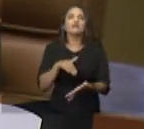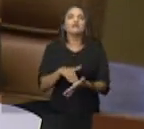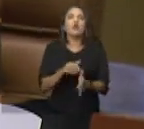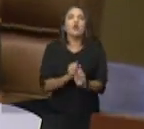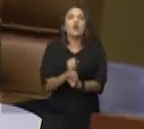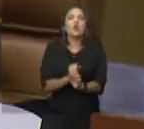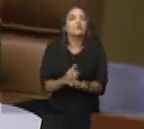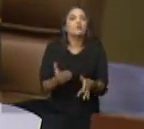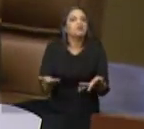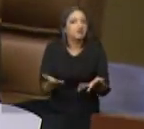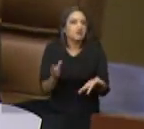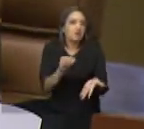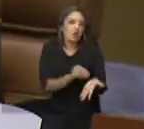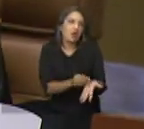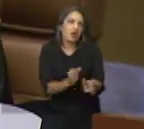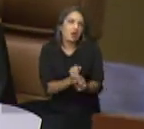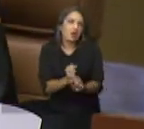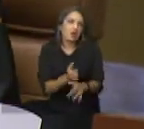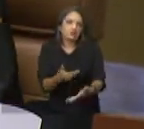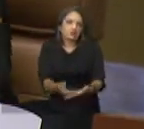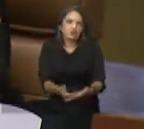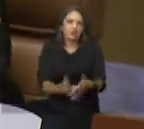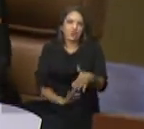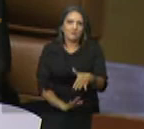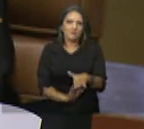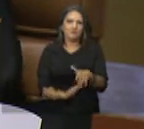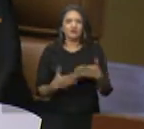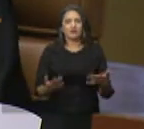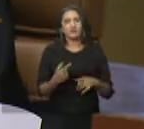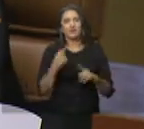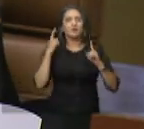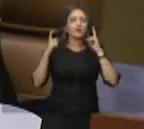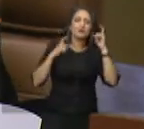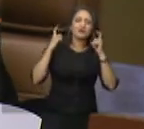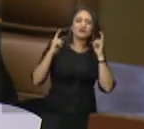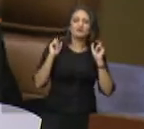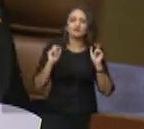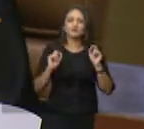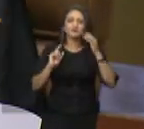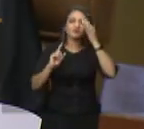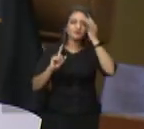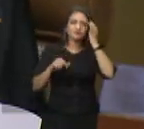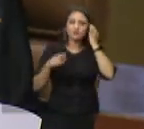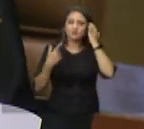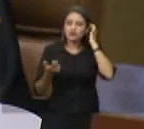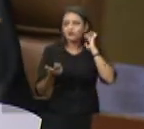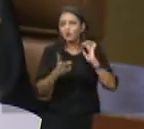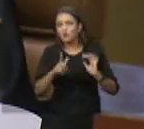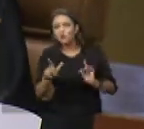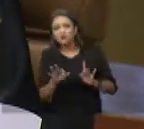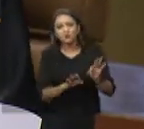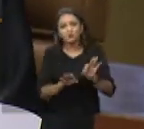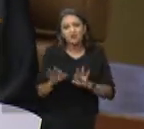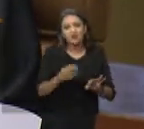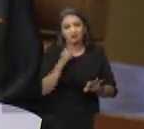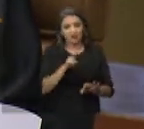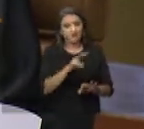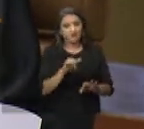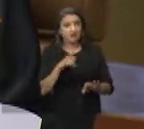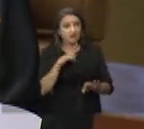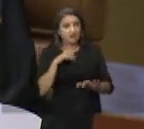Porque você vai deixar aberto a minha preocupação é que surja um outro plano que diga que vai implementar agora